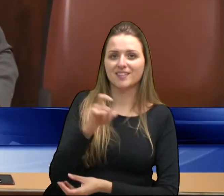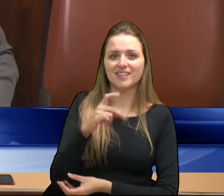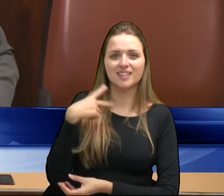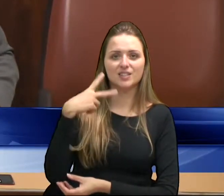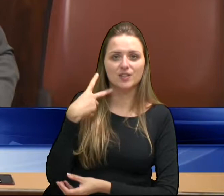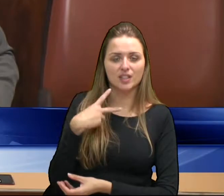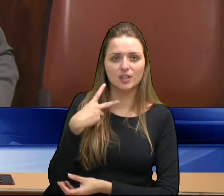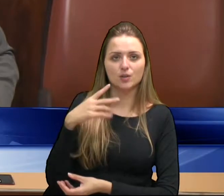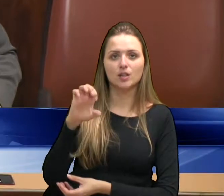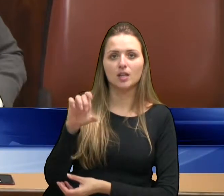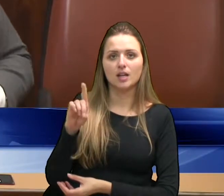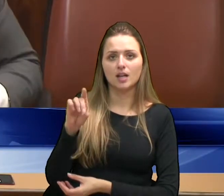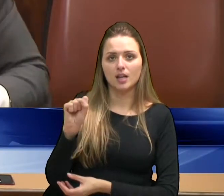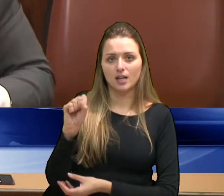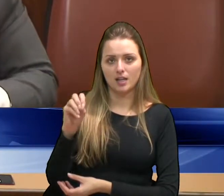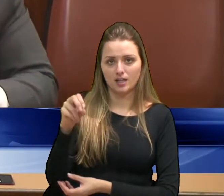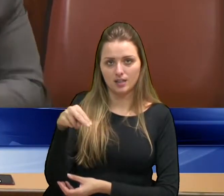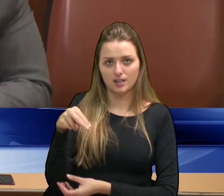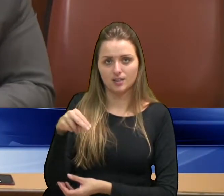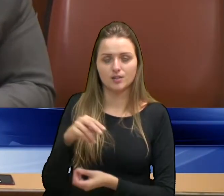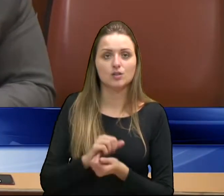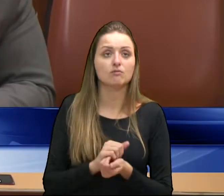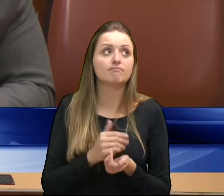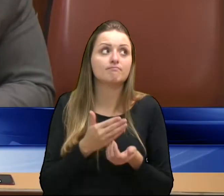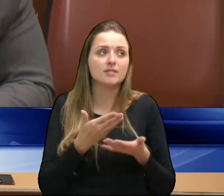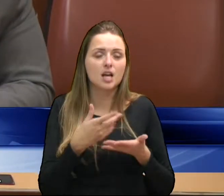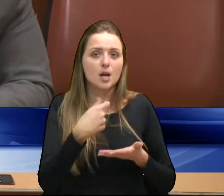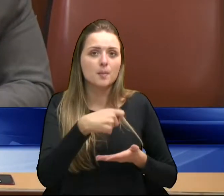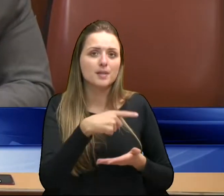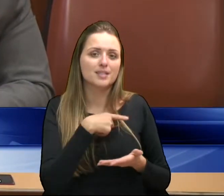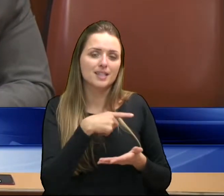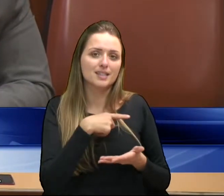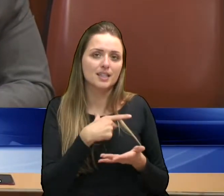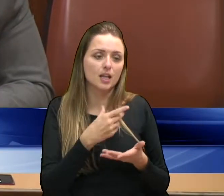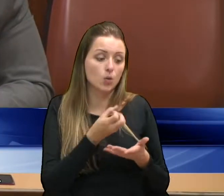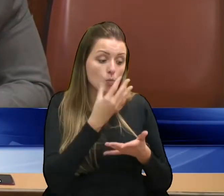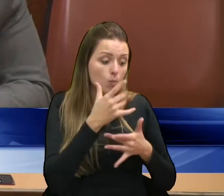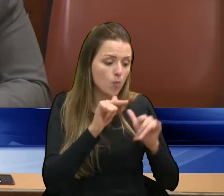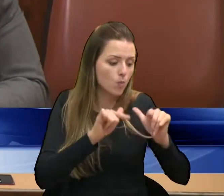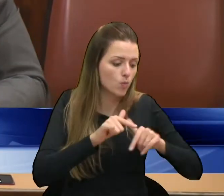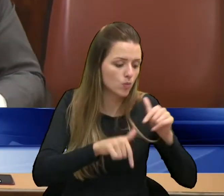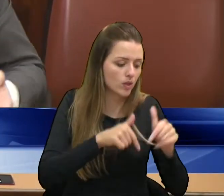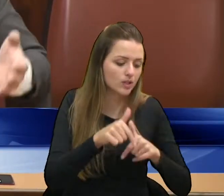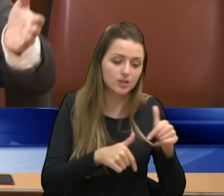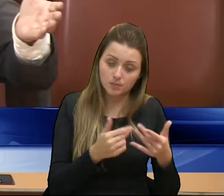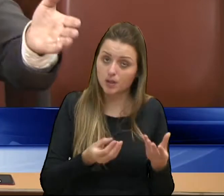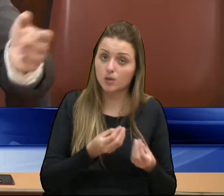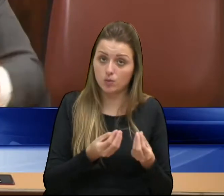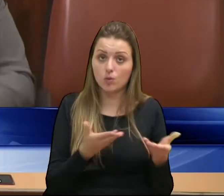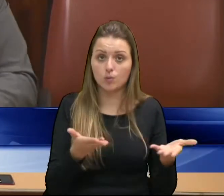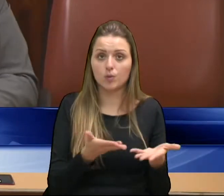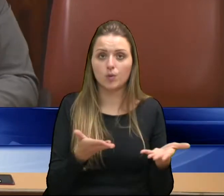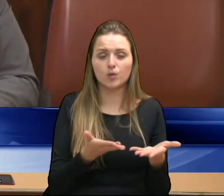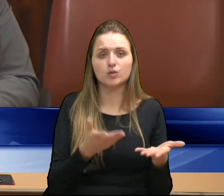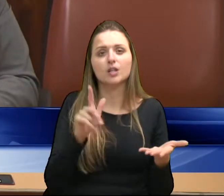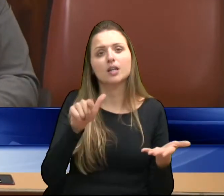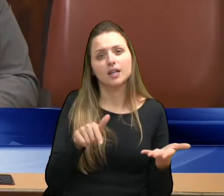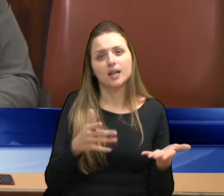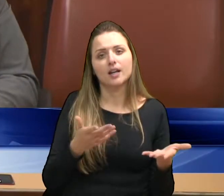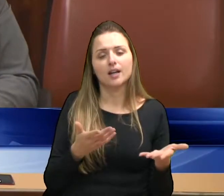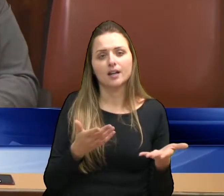Edson Marchioro, tem que se ter condições de trabalho, como hoje, e é a situação